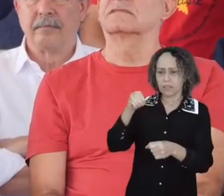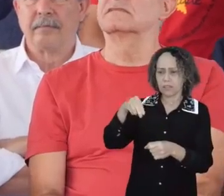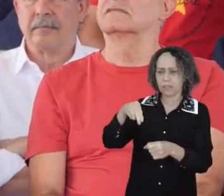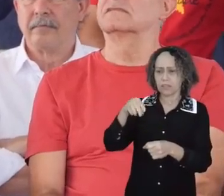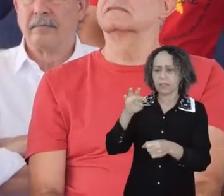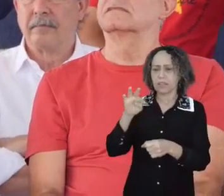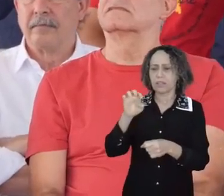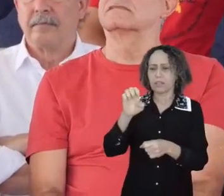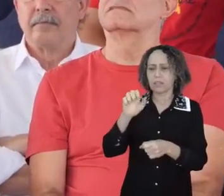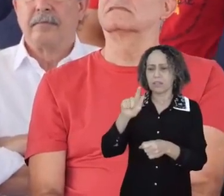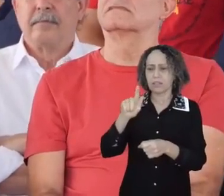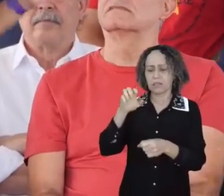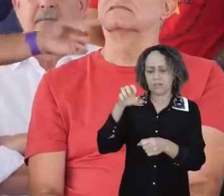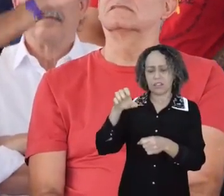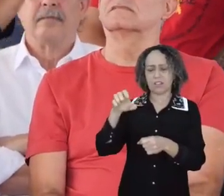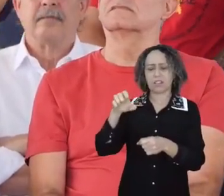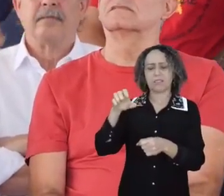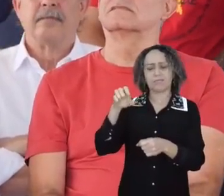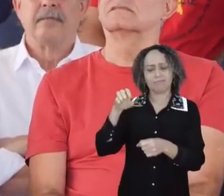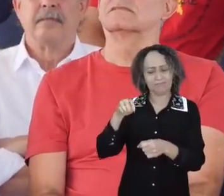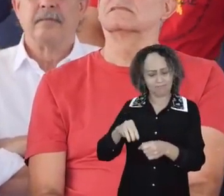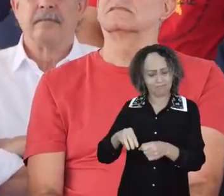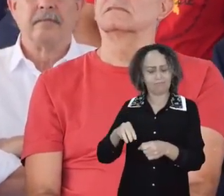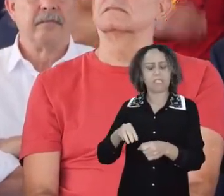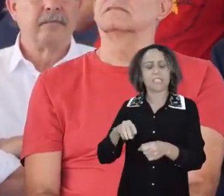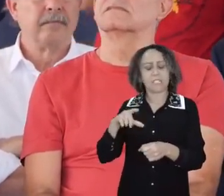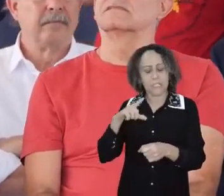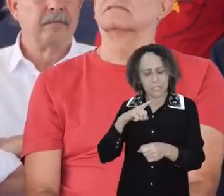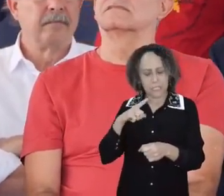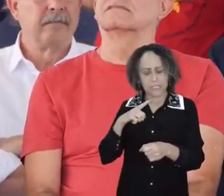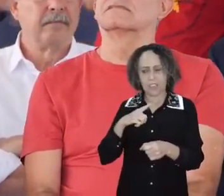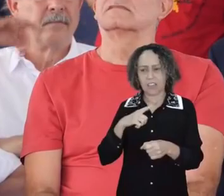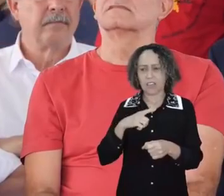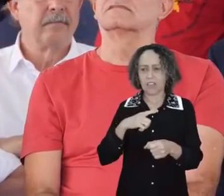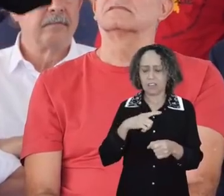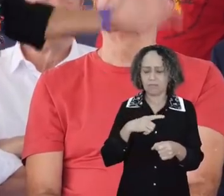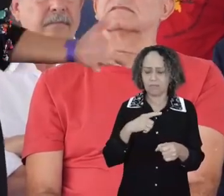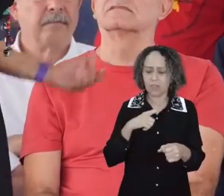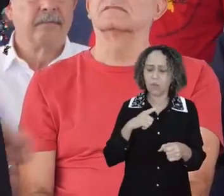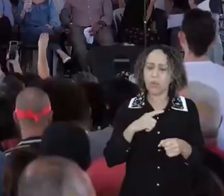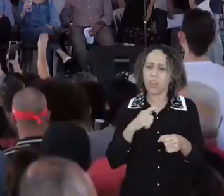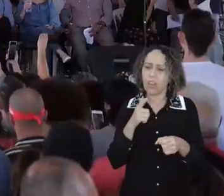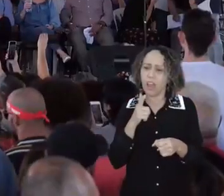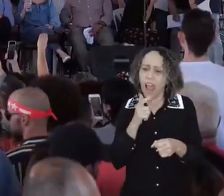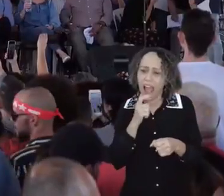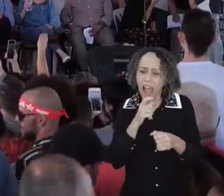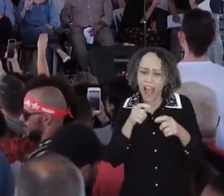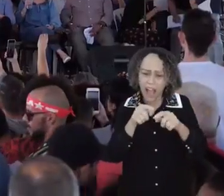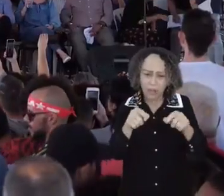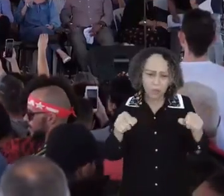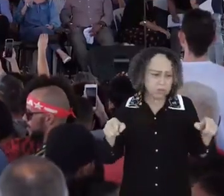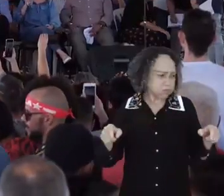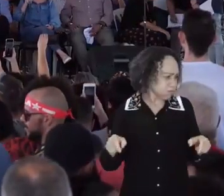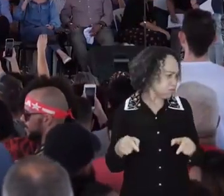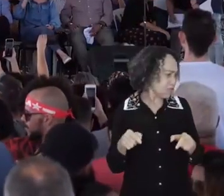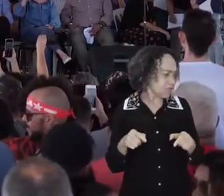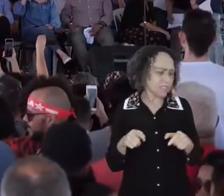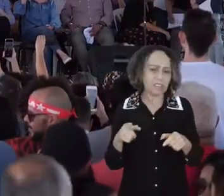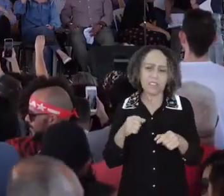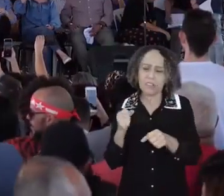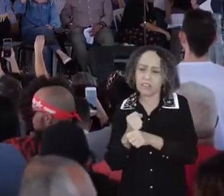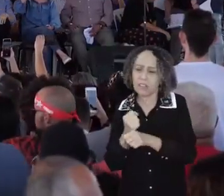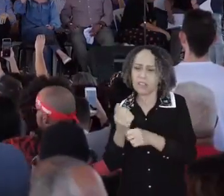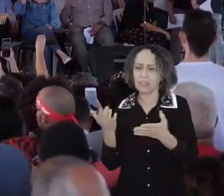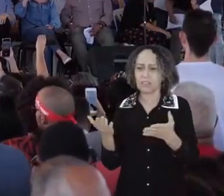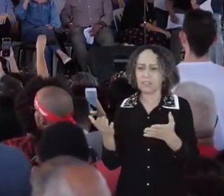né? Nós temos aqui a Bacia da Pampulha, nós temos aqui o Arrudas, nós temos aqui a Vargem